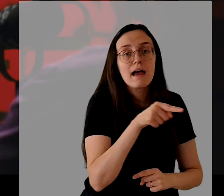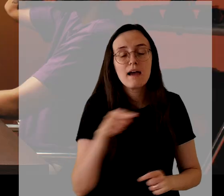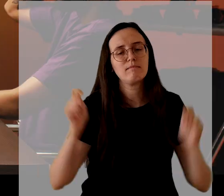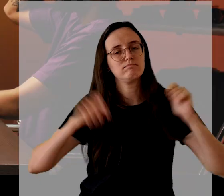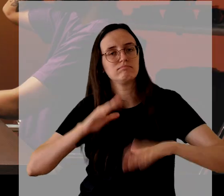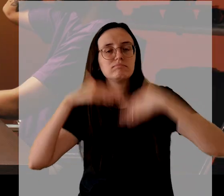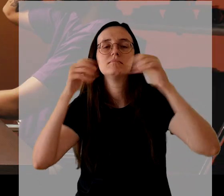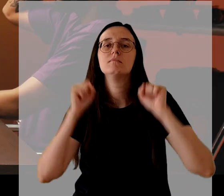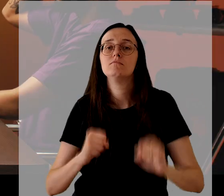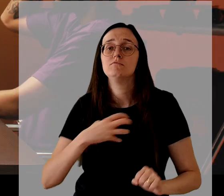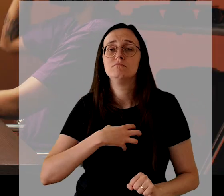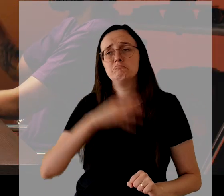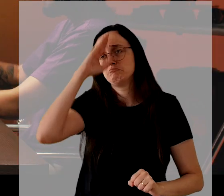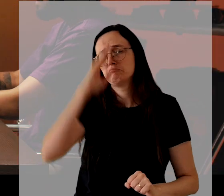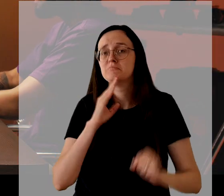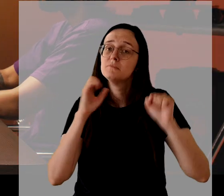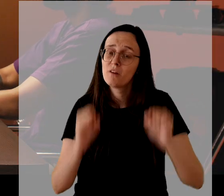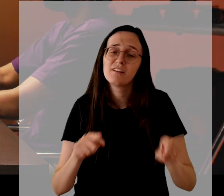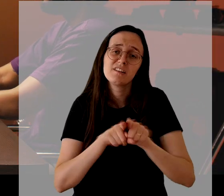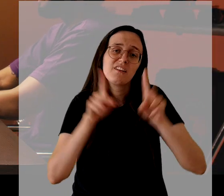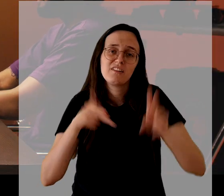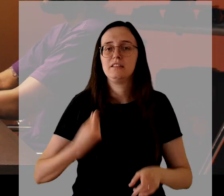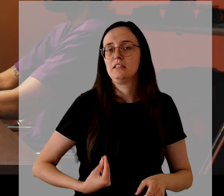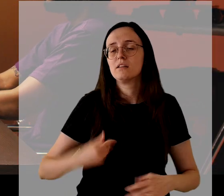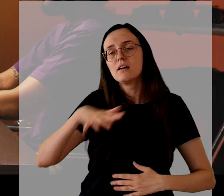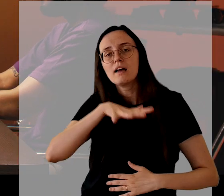também pode vir de uma maneira gratuita, como está sendo